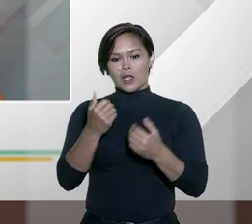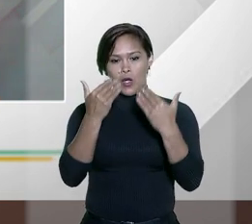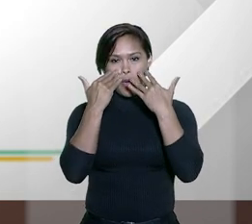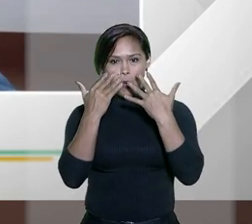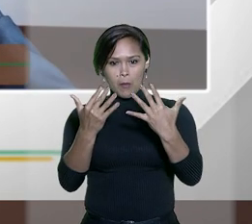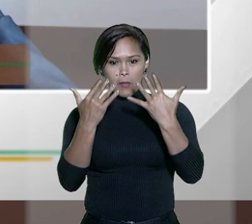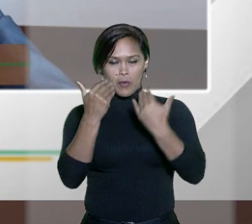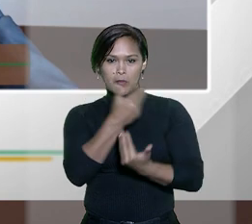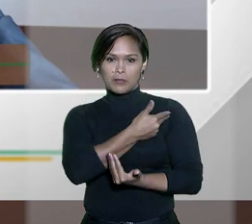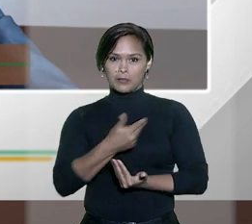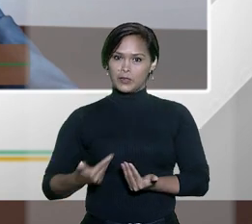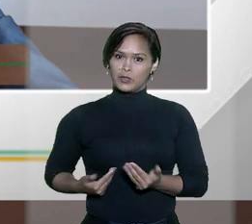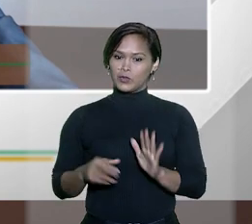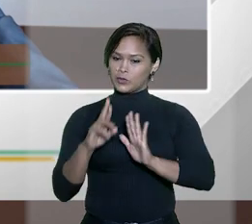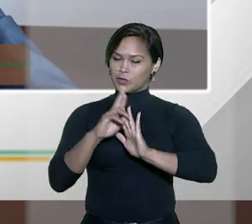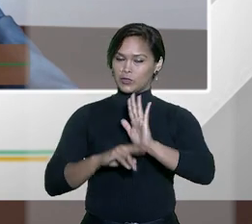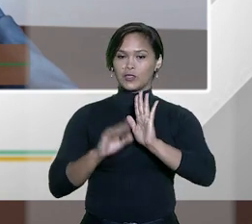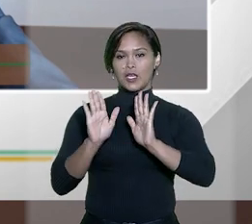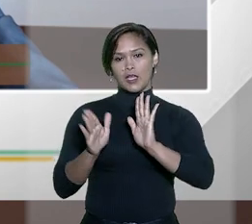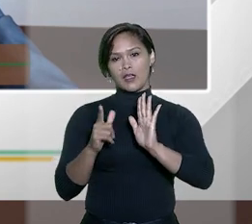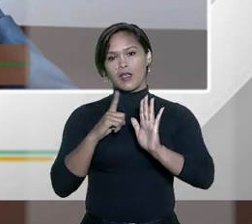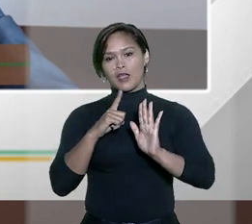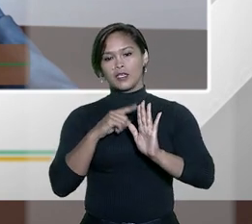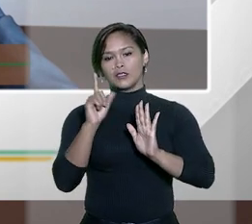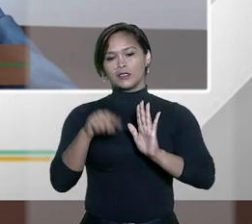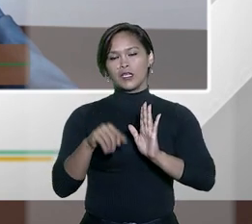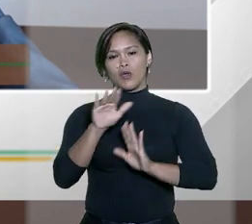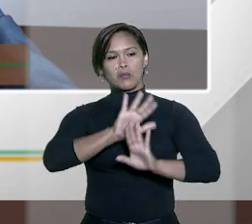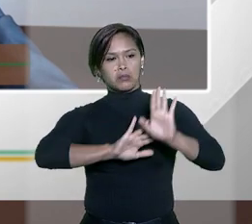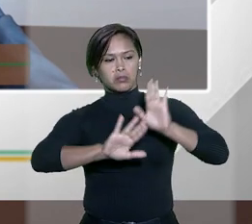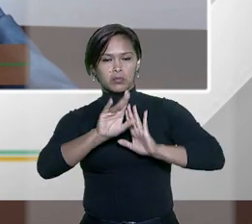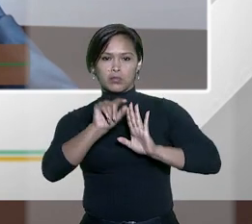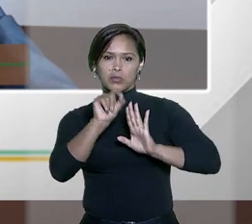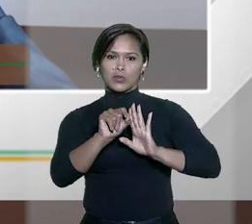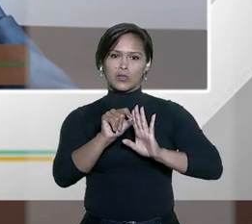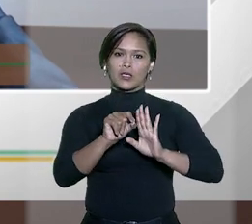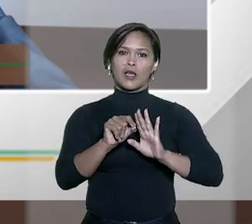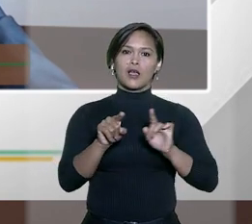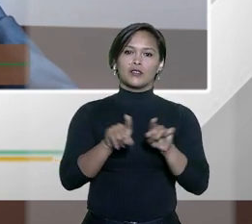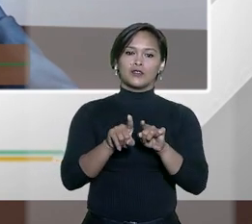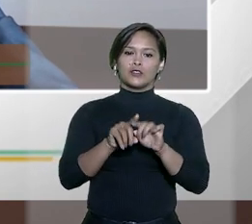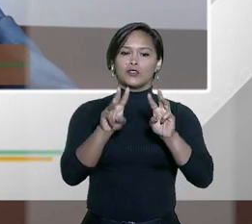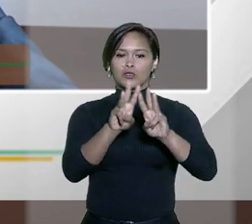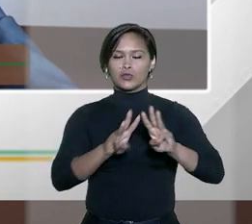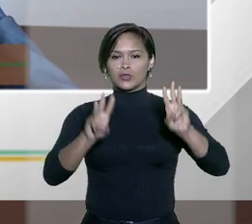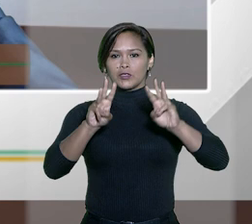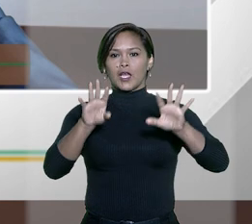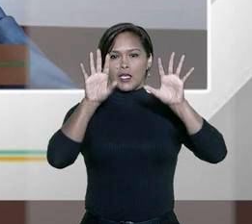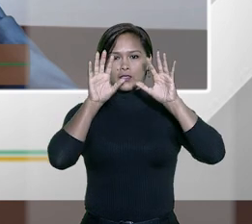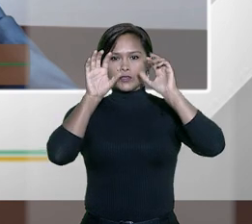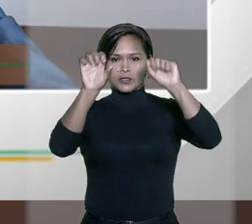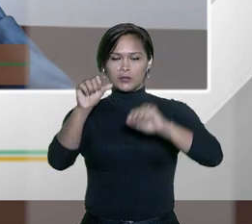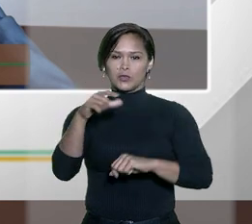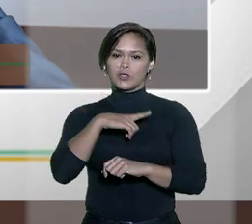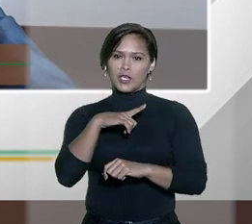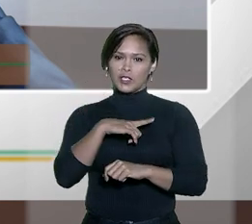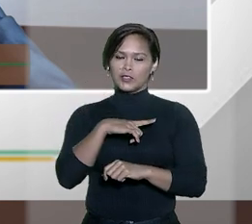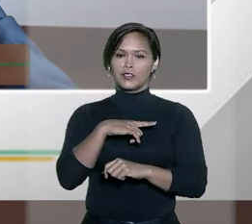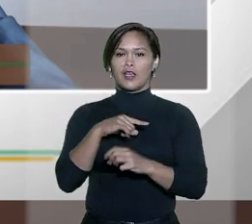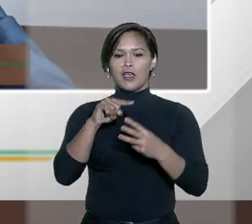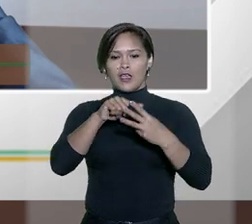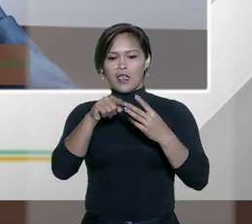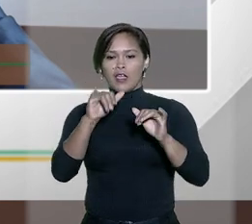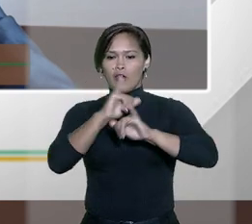públicos, né, em regra são públicos, aí a gente tem também, e nos sites dos tribunais a gente tem,